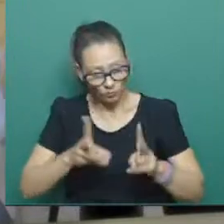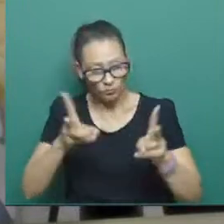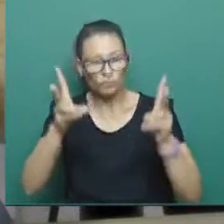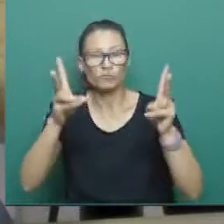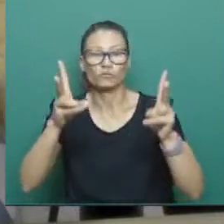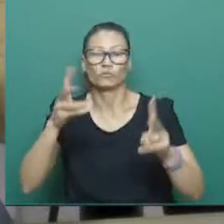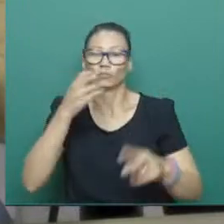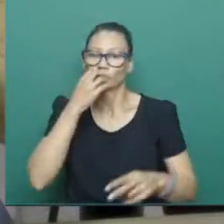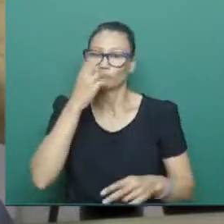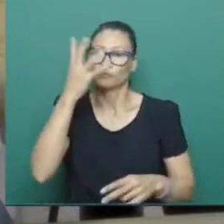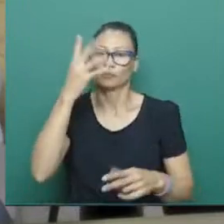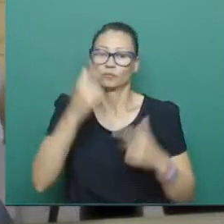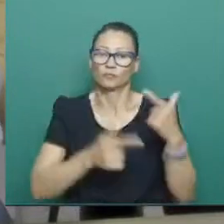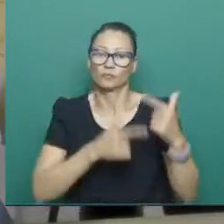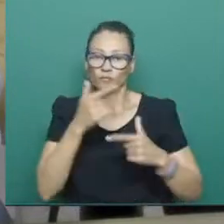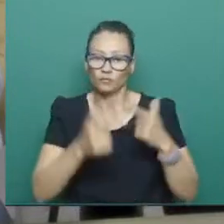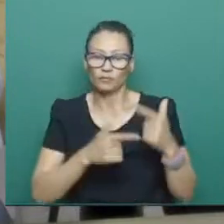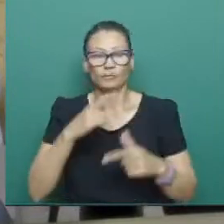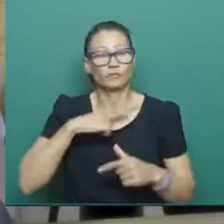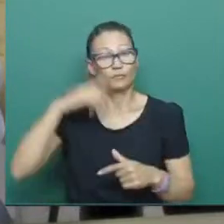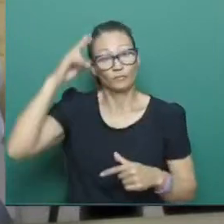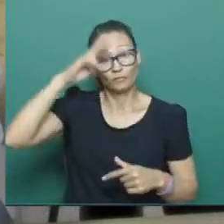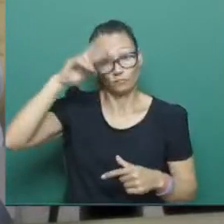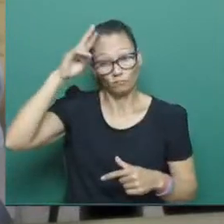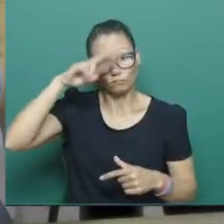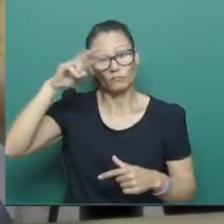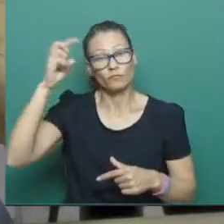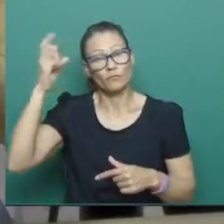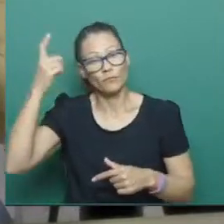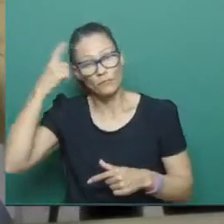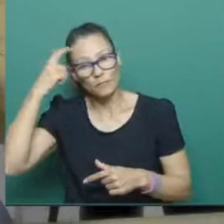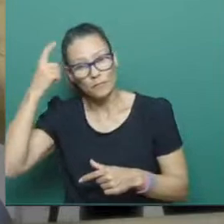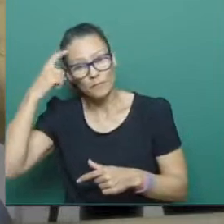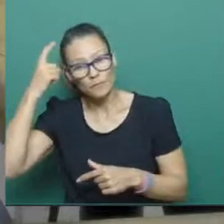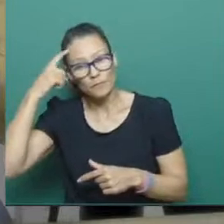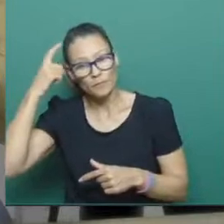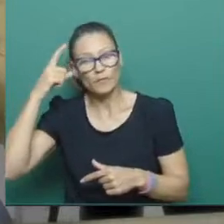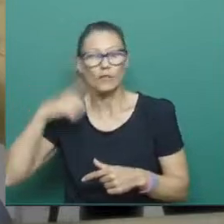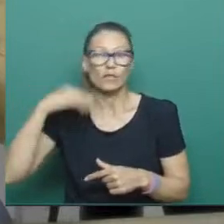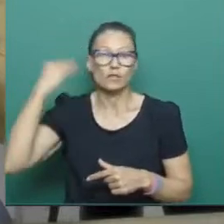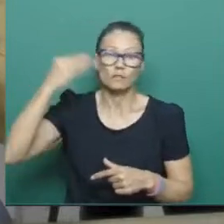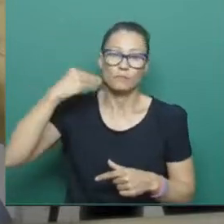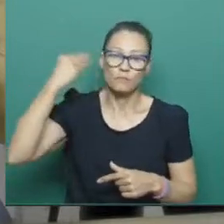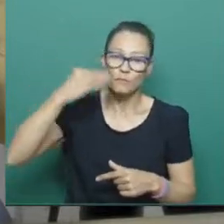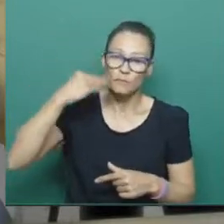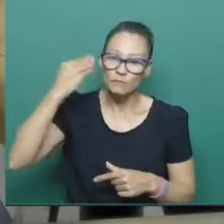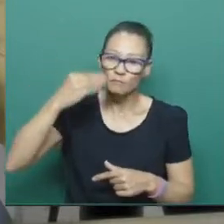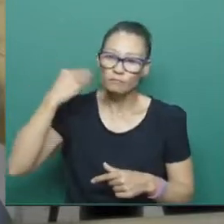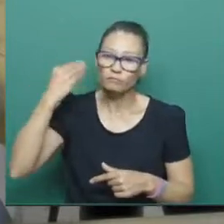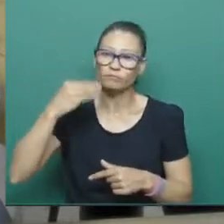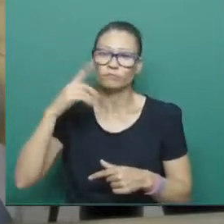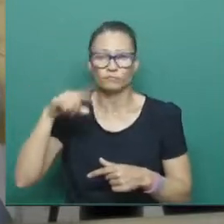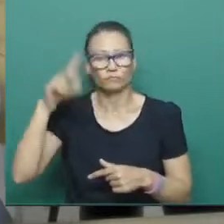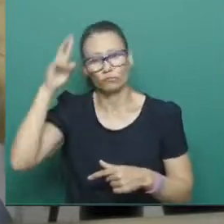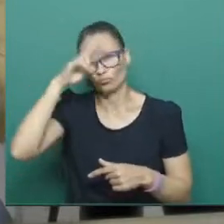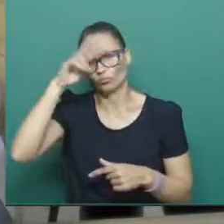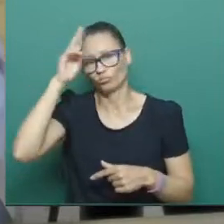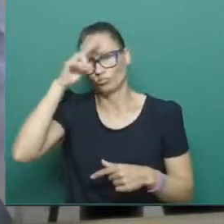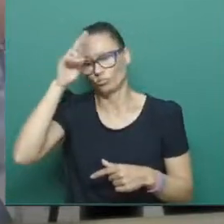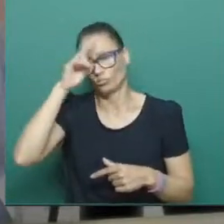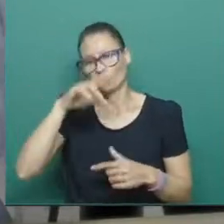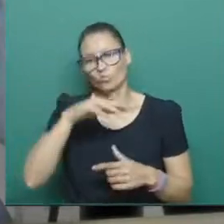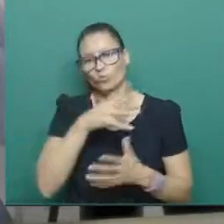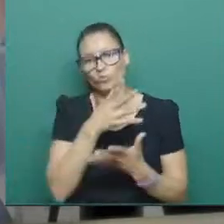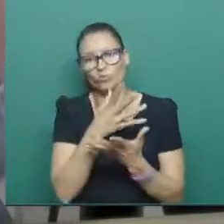ela gera história, ela gera memória, ela gera experiência. É essa história, né, tão que a gente viu aqui